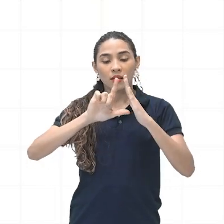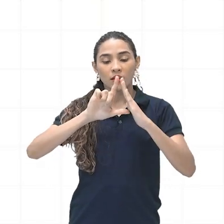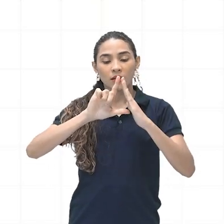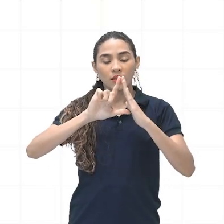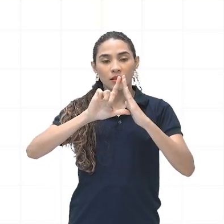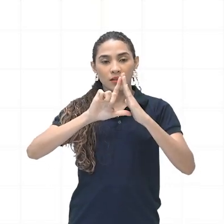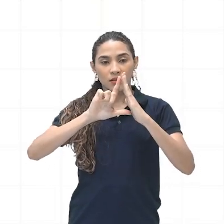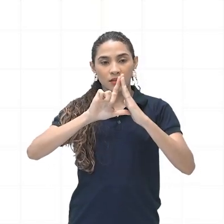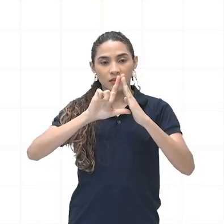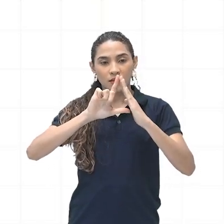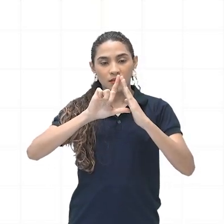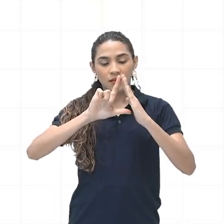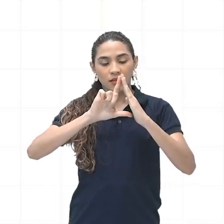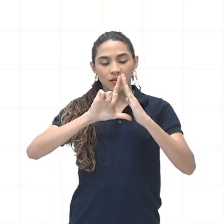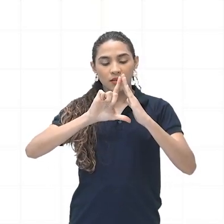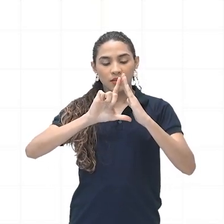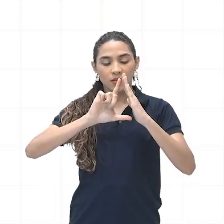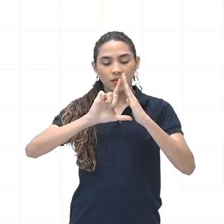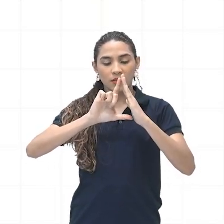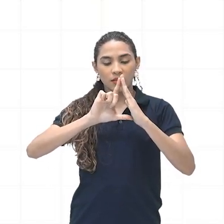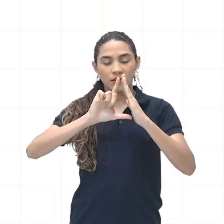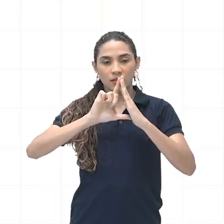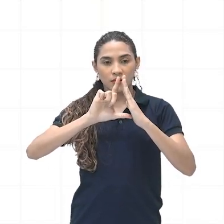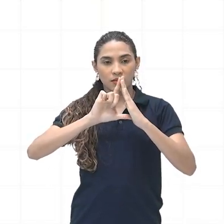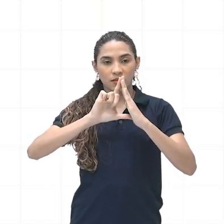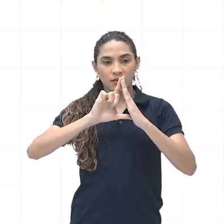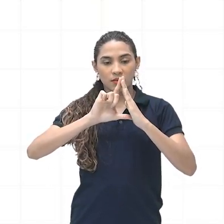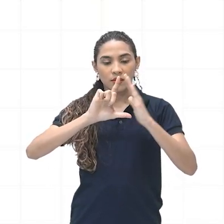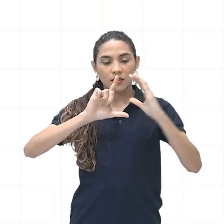essa projeção aqui. Tudo bem?